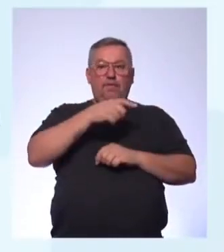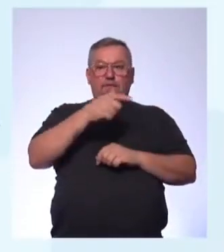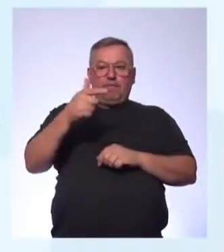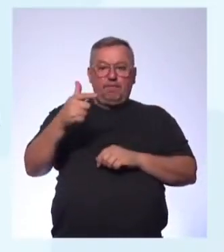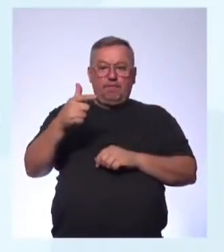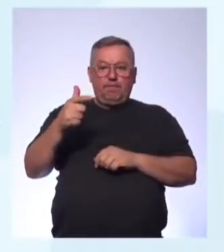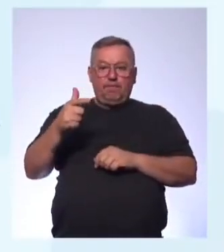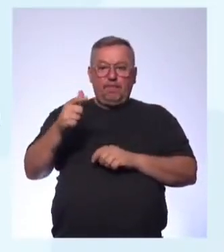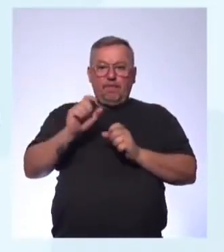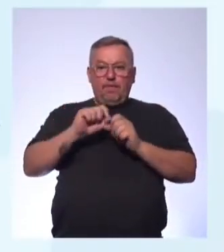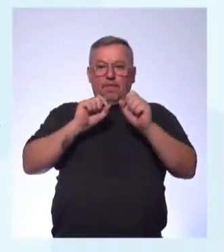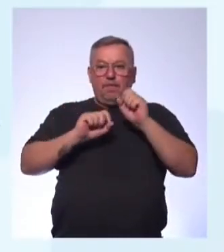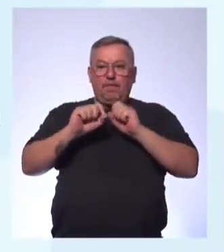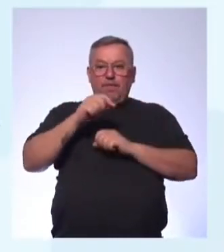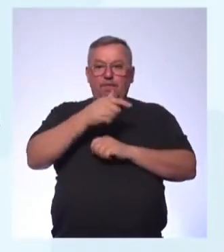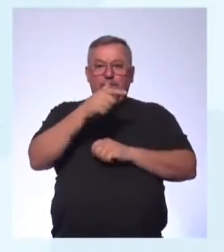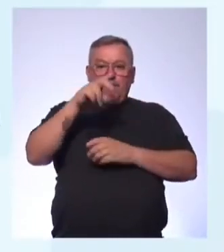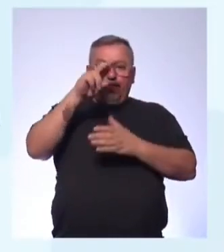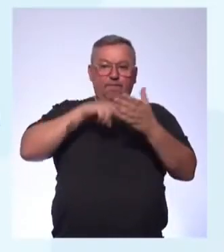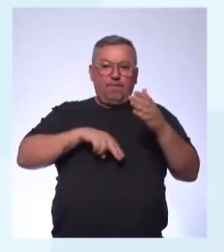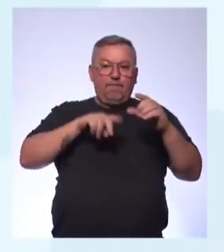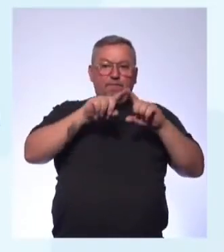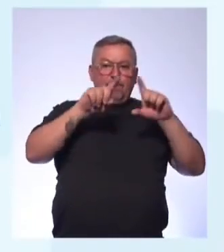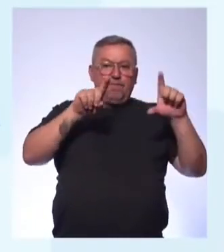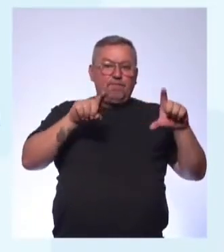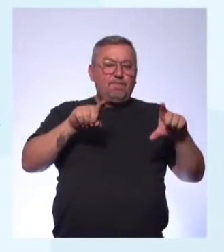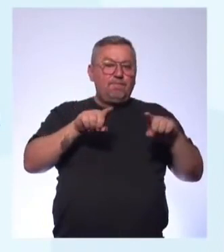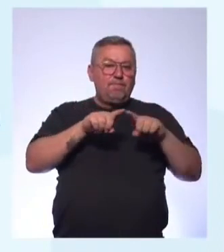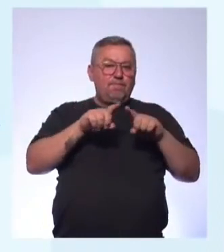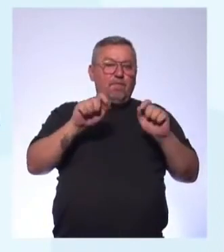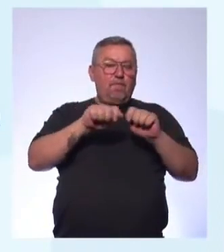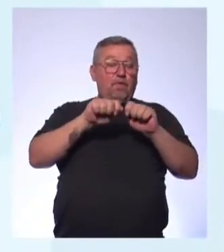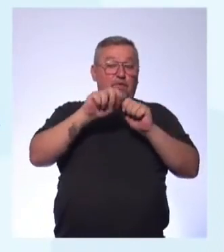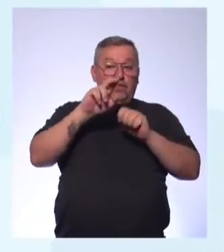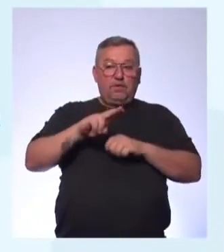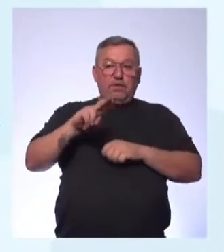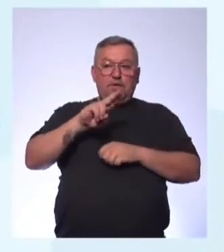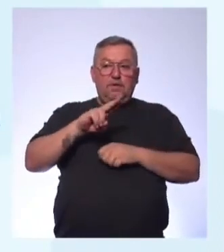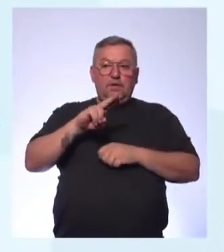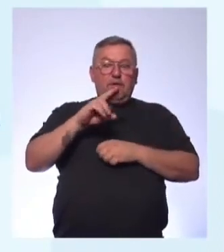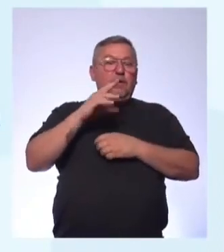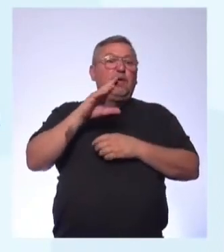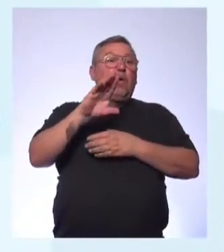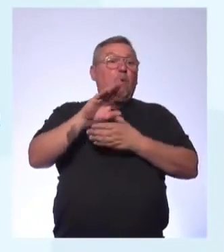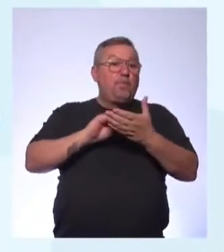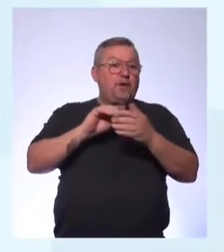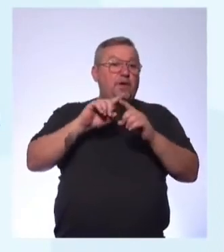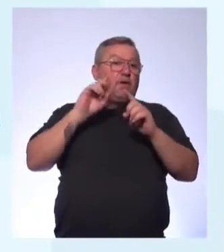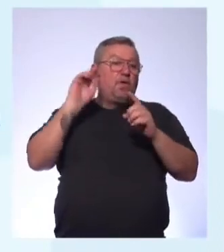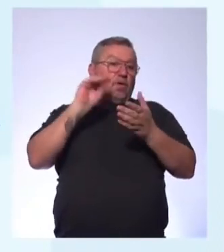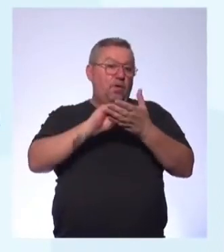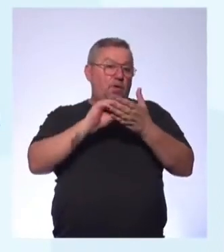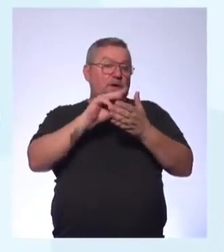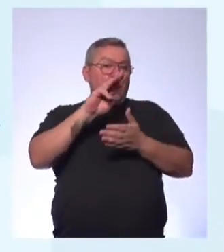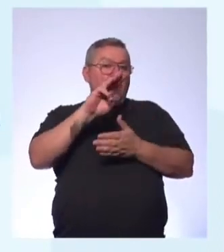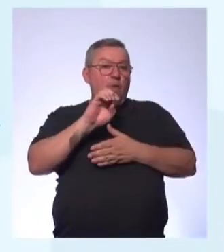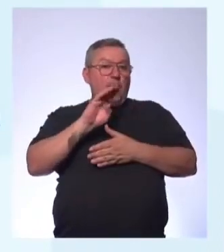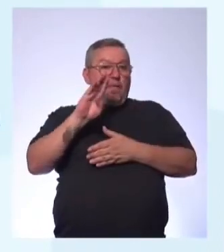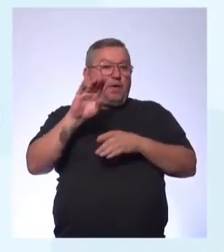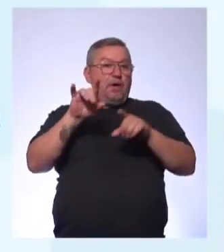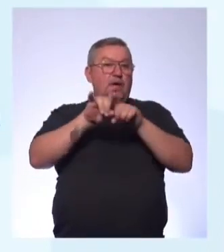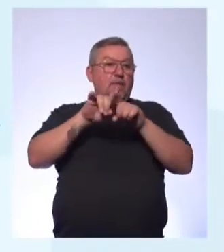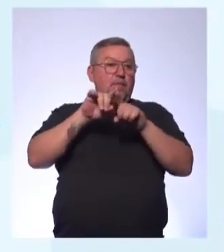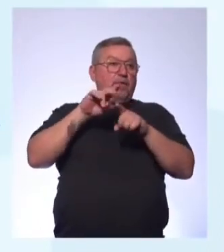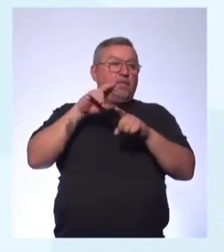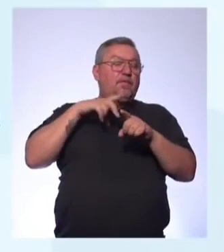você não tiver, o seu celular não lê QR Code, você não tiver o aplicativo, copia o link, coloca lá na web, tá?